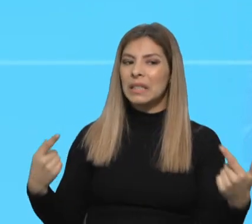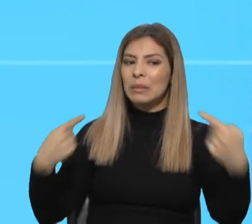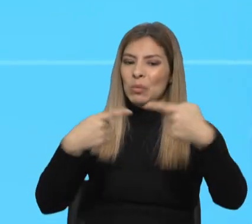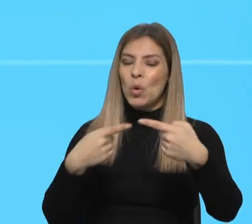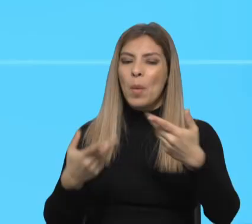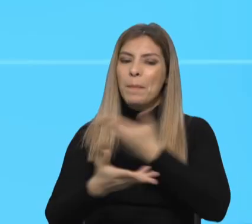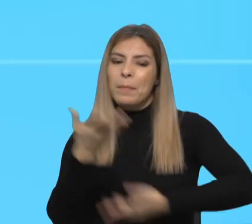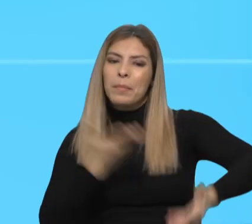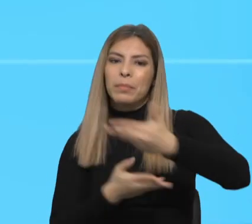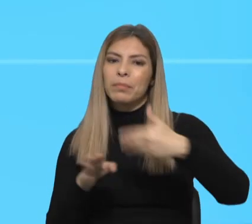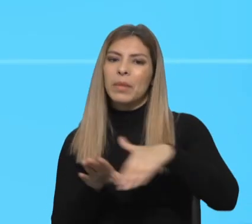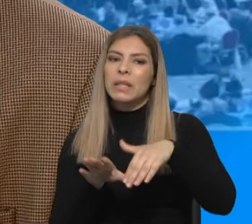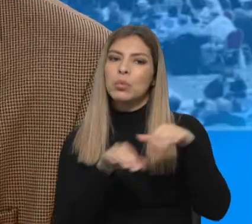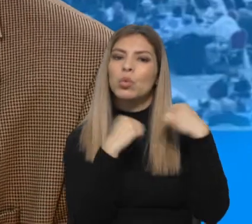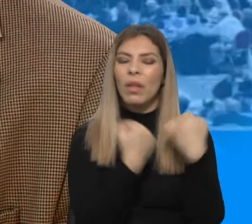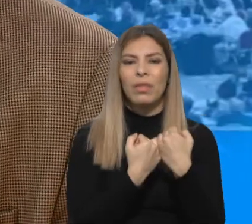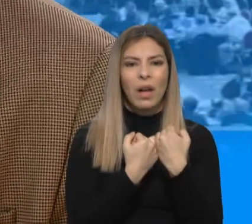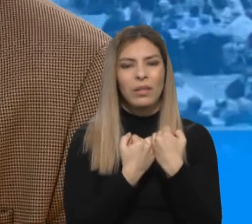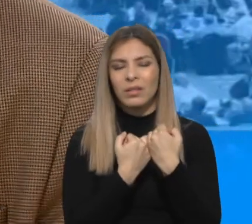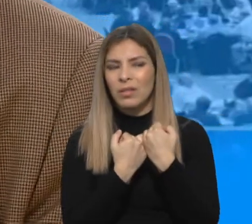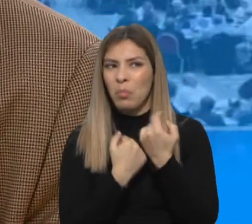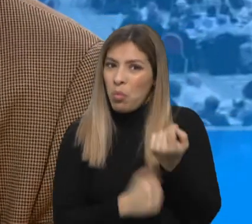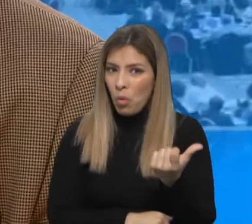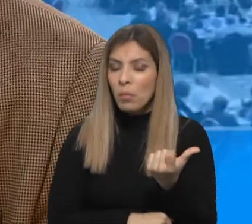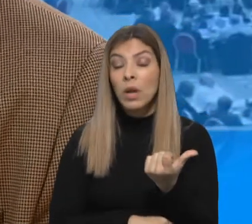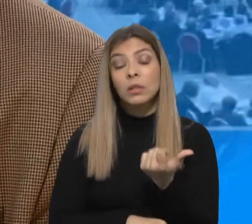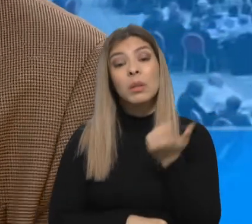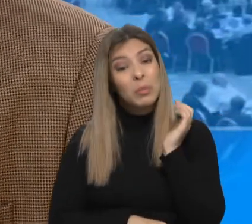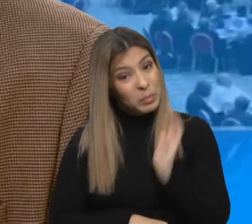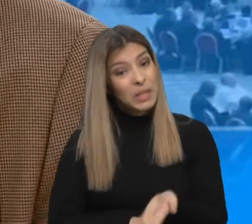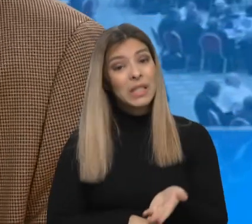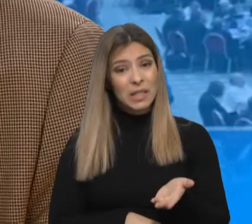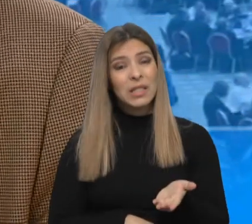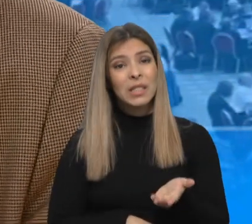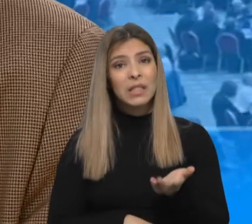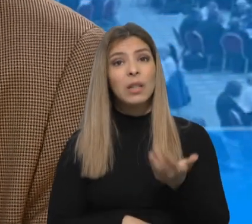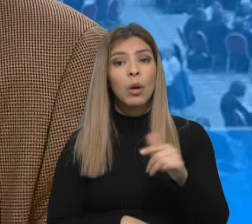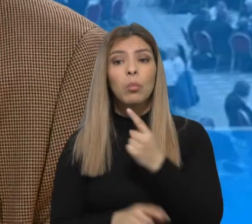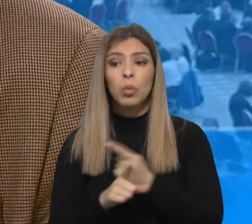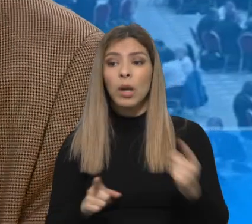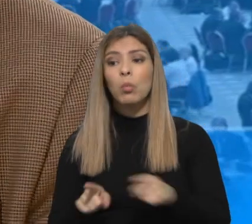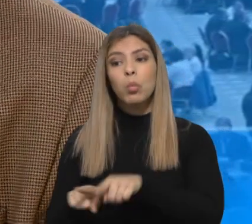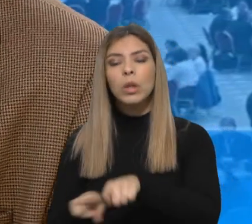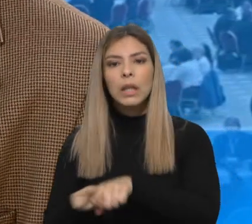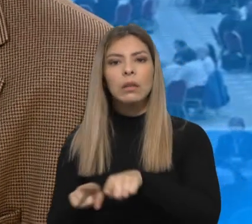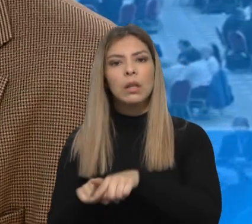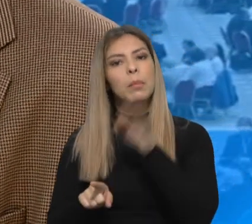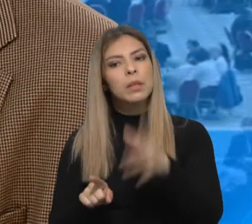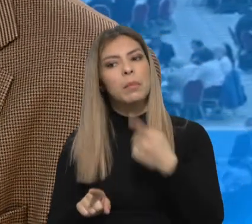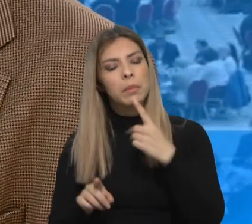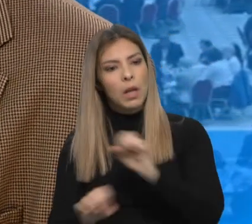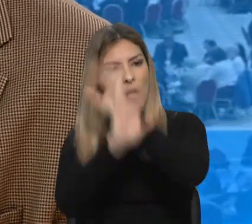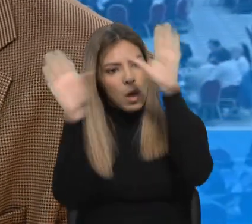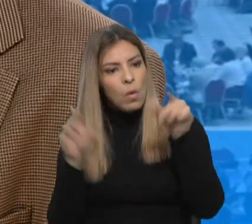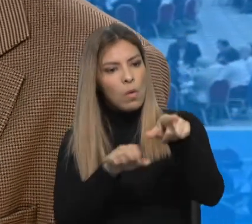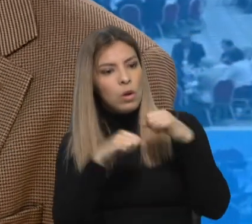da sociedade civil. Mas tem que haver, porque os partidos também percebem que há um ganho muito grande para a sua própria dinâmica e para a sua própria